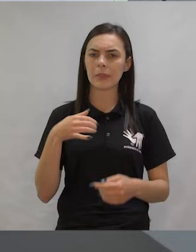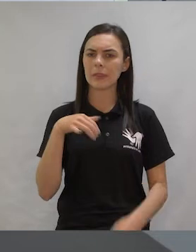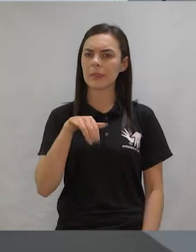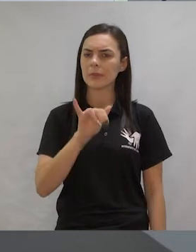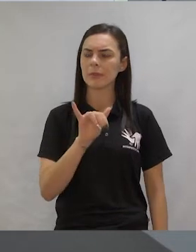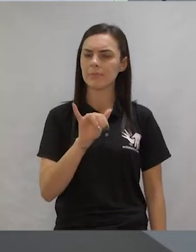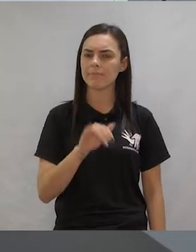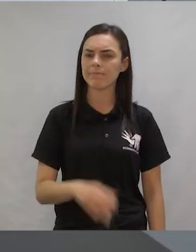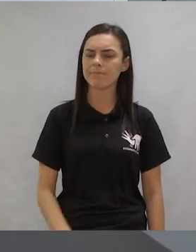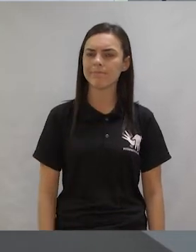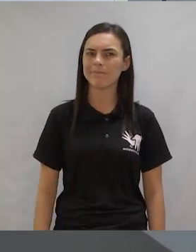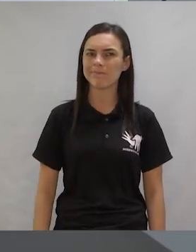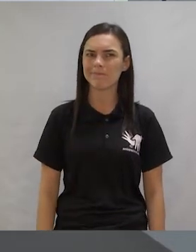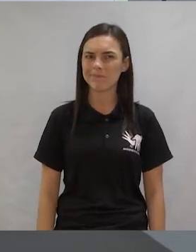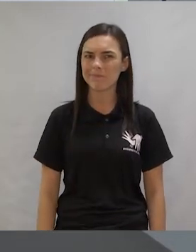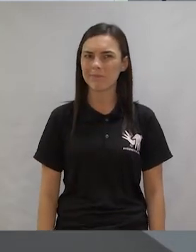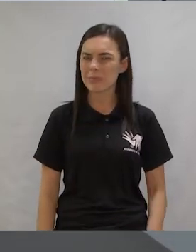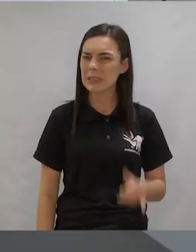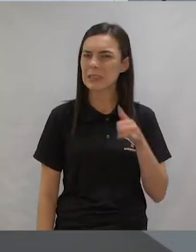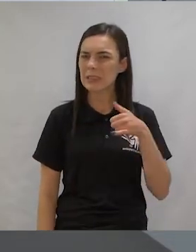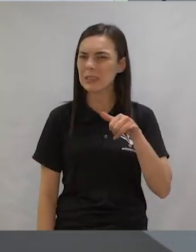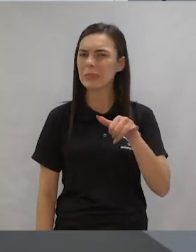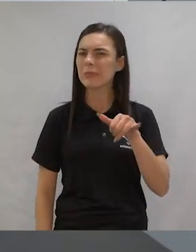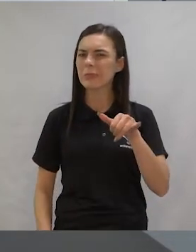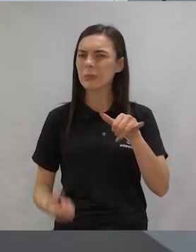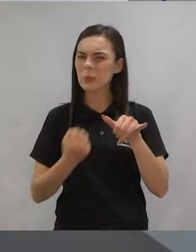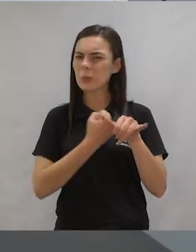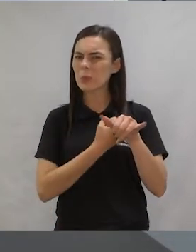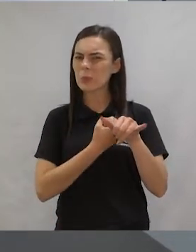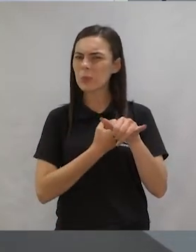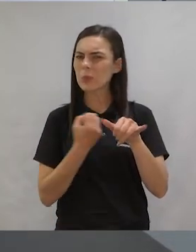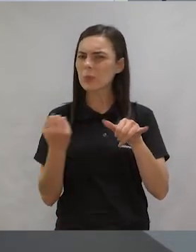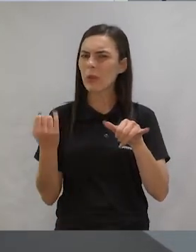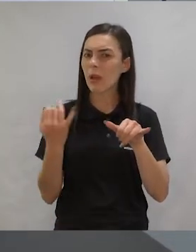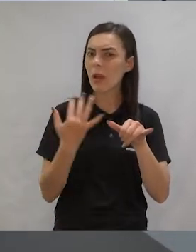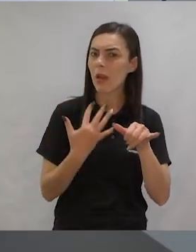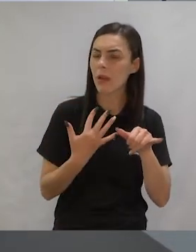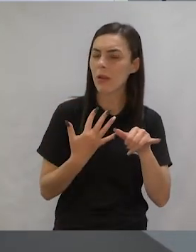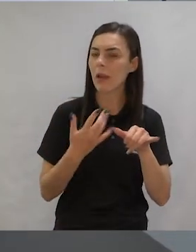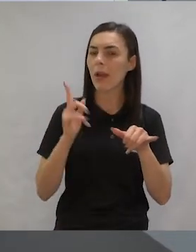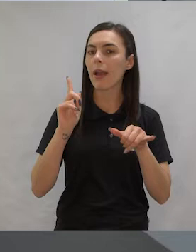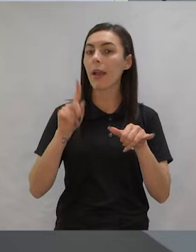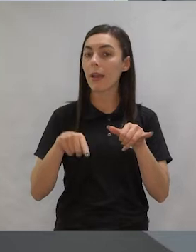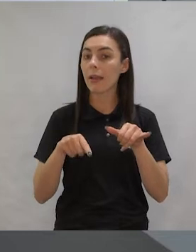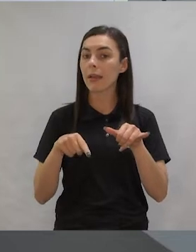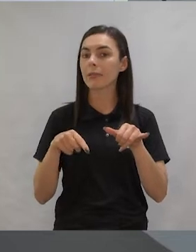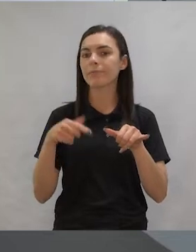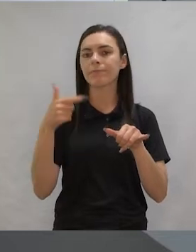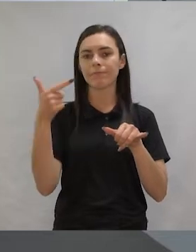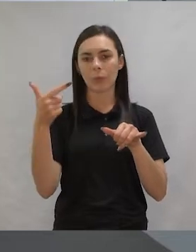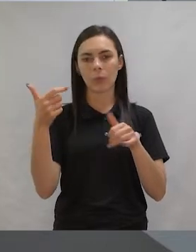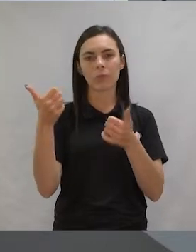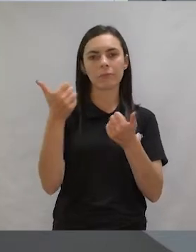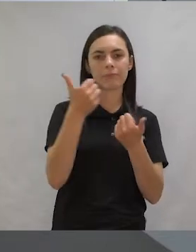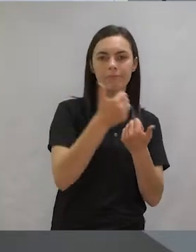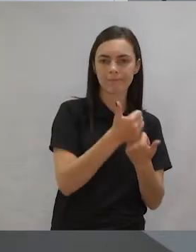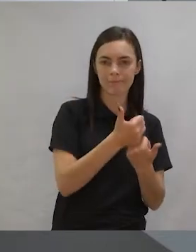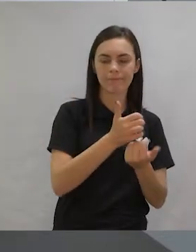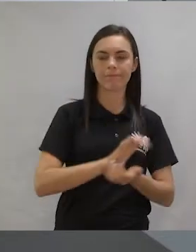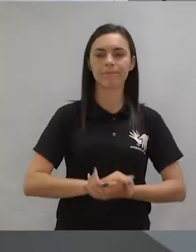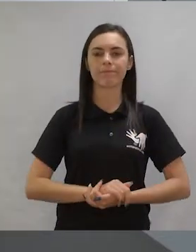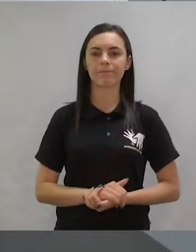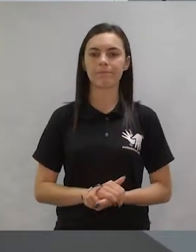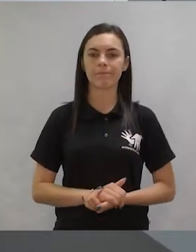vezes o y. Quanto vale o y? Y é igual a